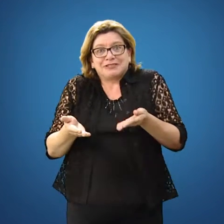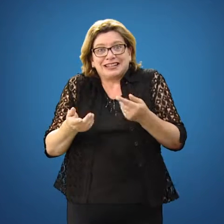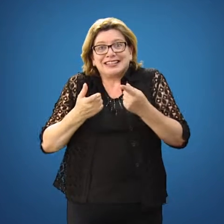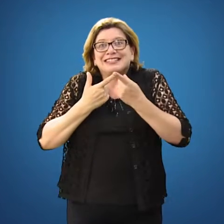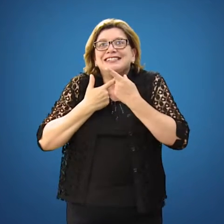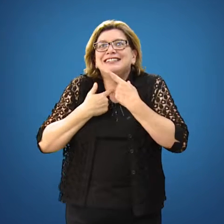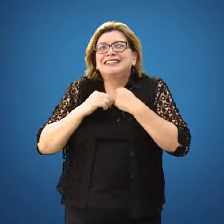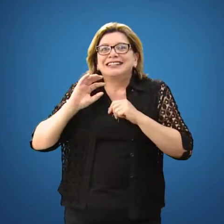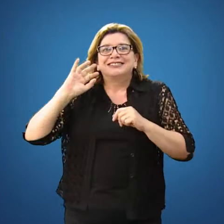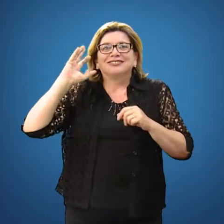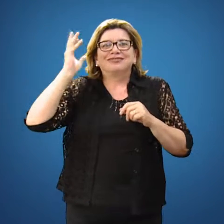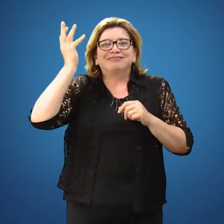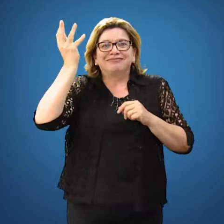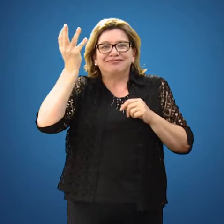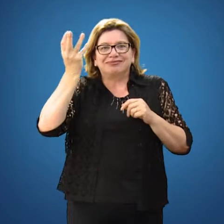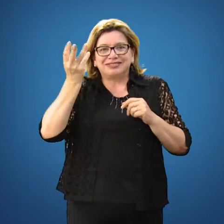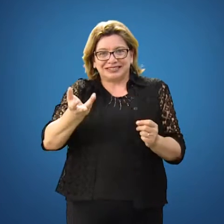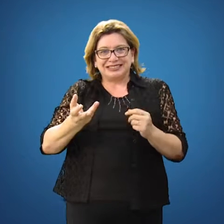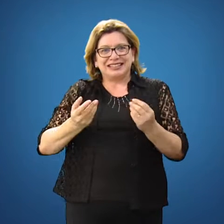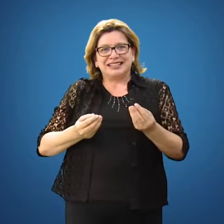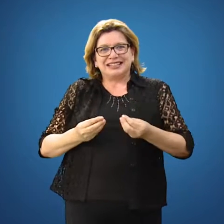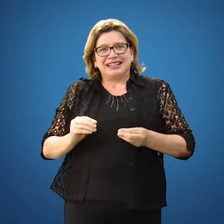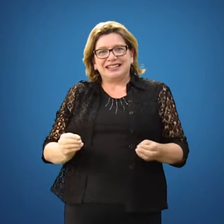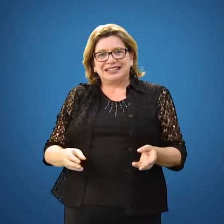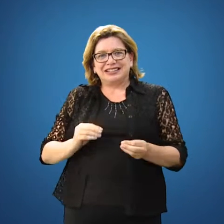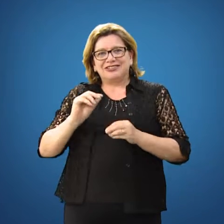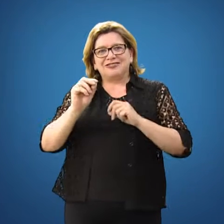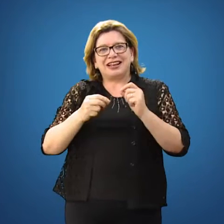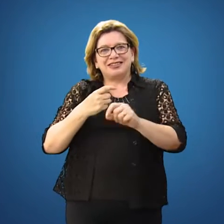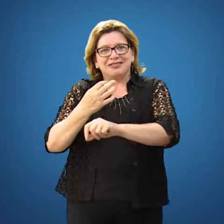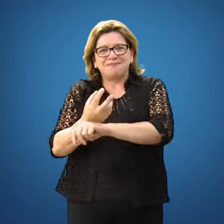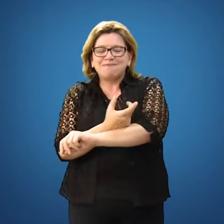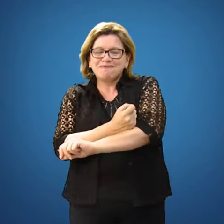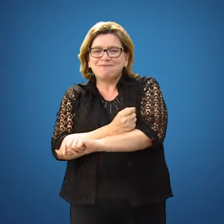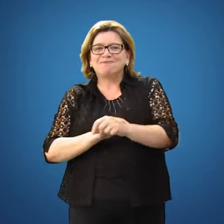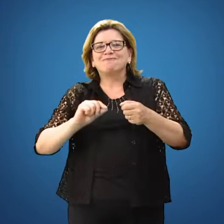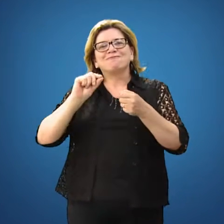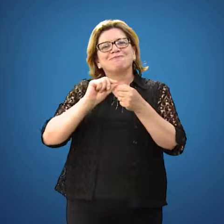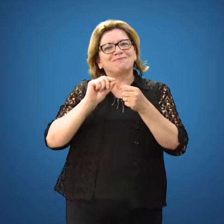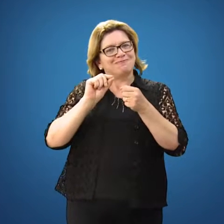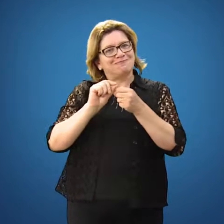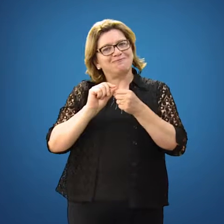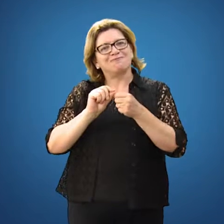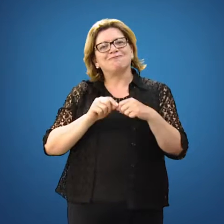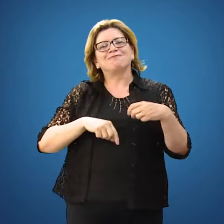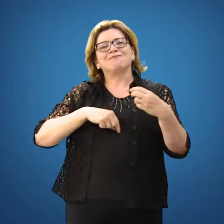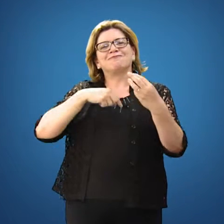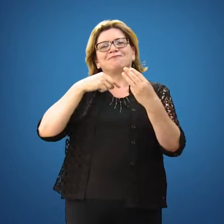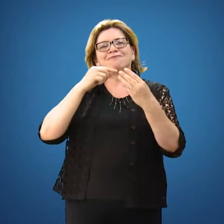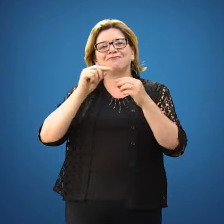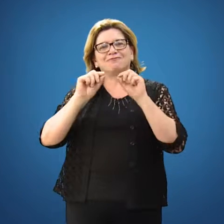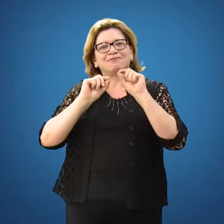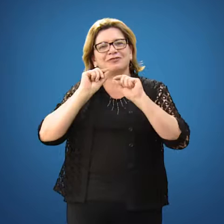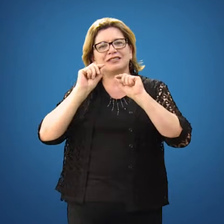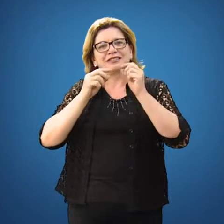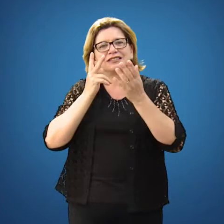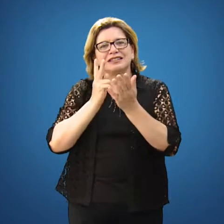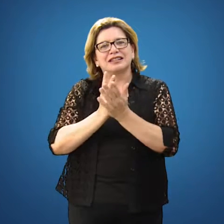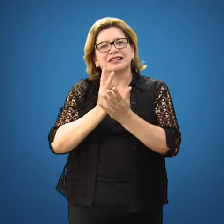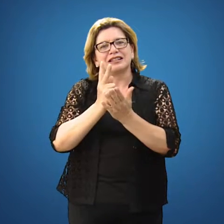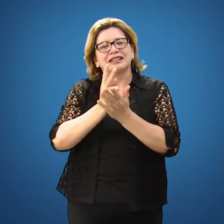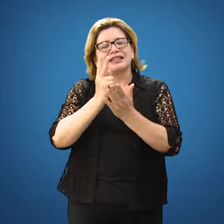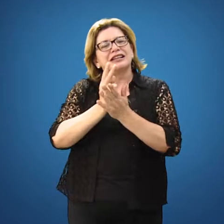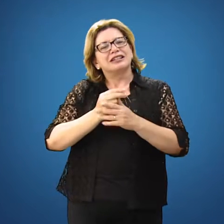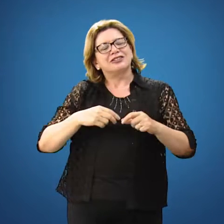dá origem, que dá pulsão, né? Pulsão às emoções, né, geradas por esse sonho, que, de certa forma,